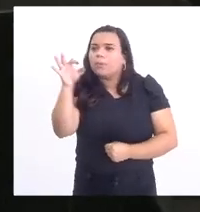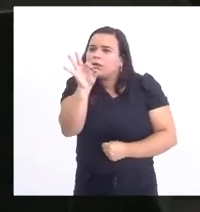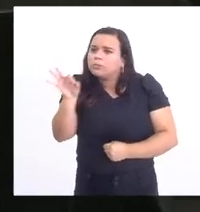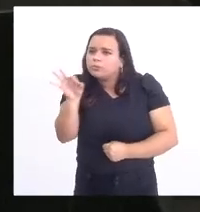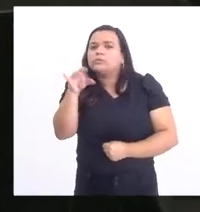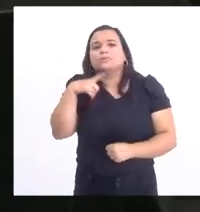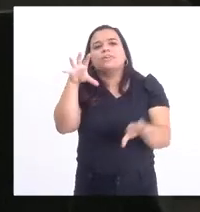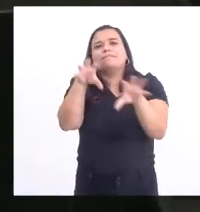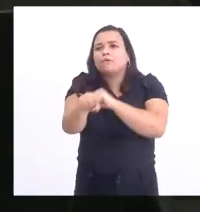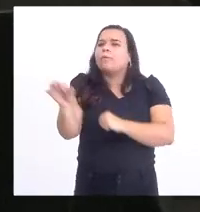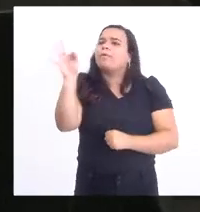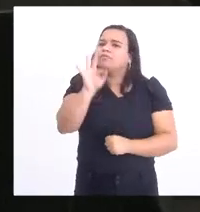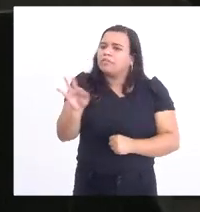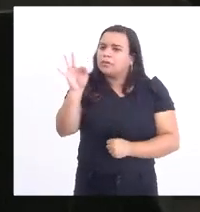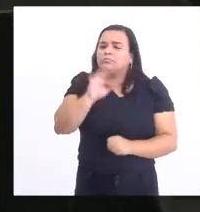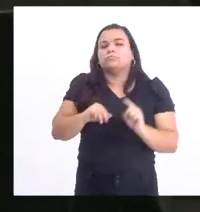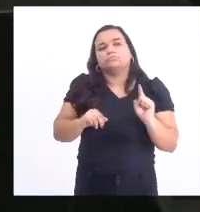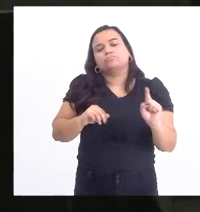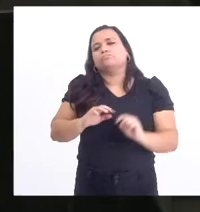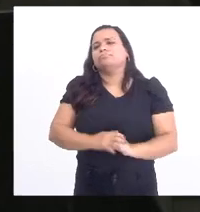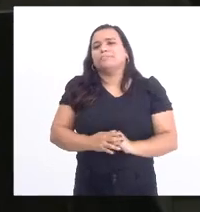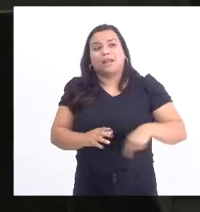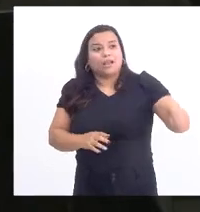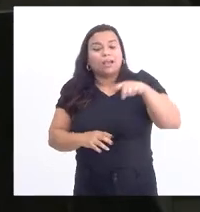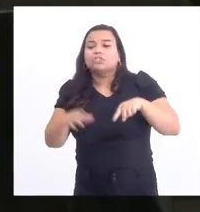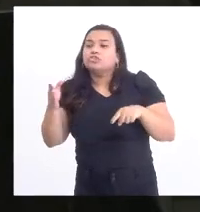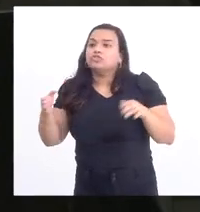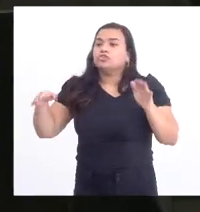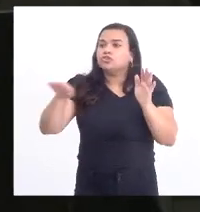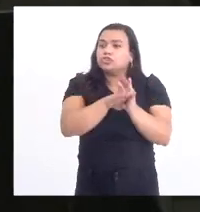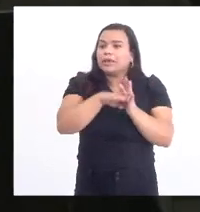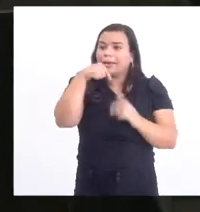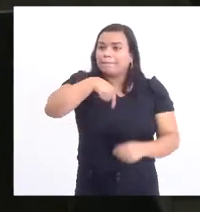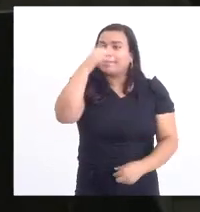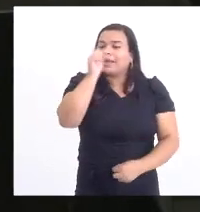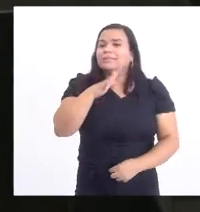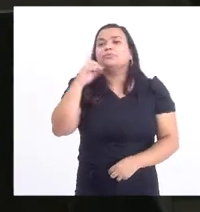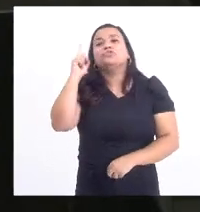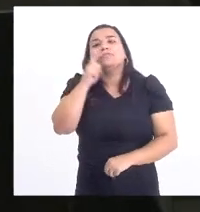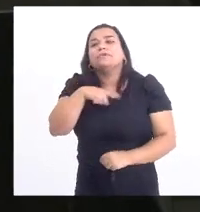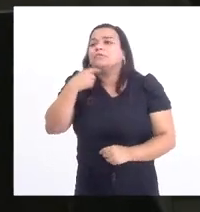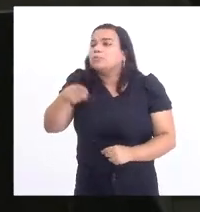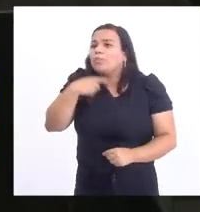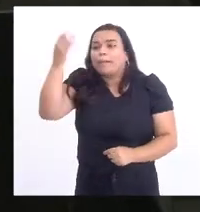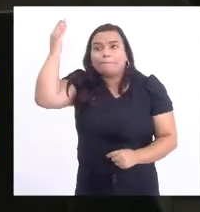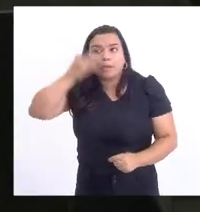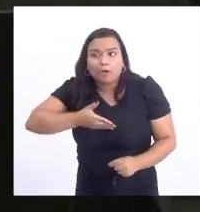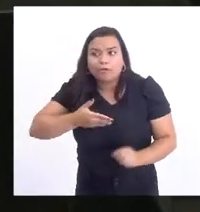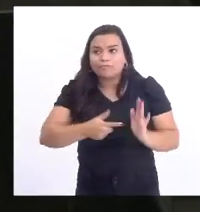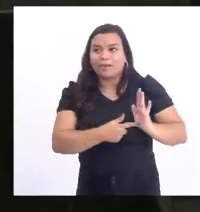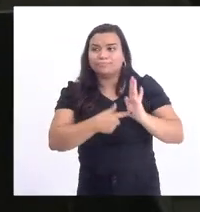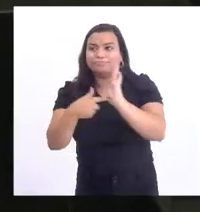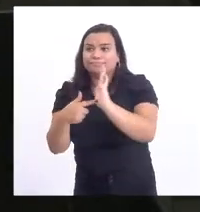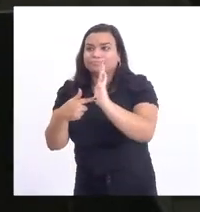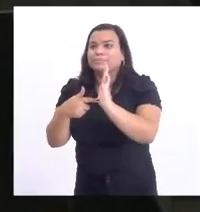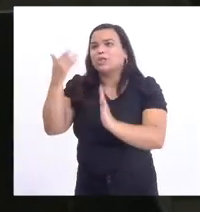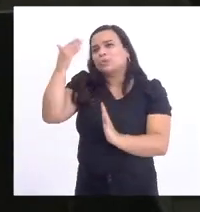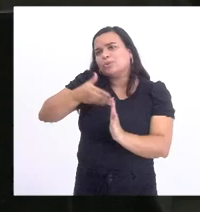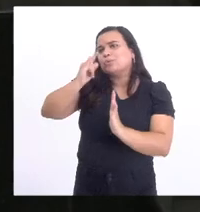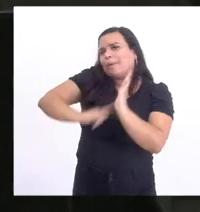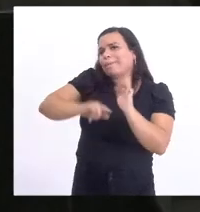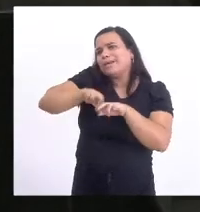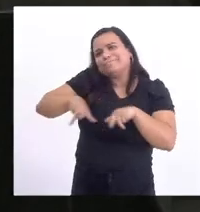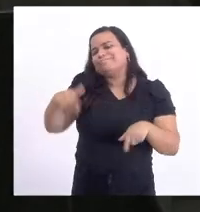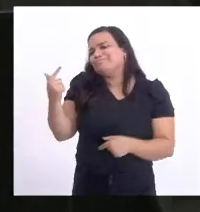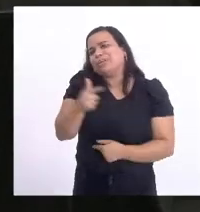34,4%. E estes que chegam aqui têm enorme dificuldade de comprovar a sua titularização. Por exemplo, um